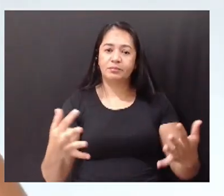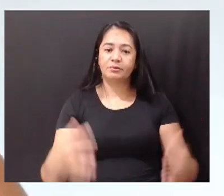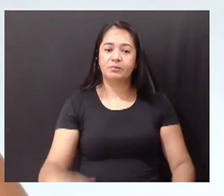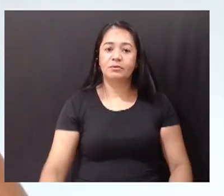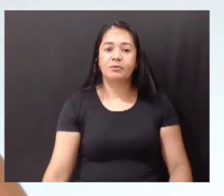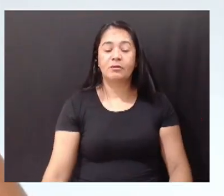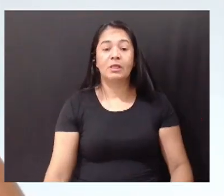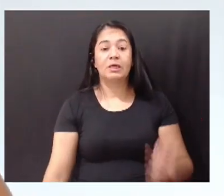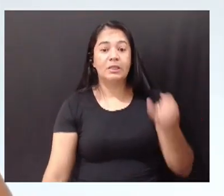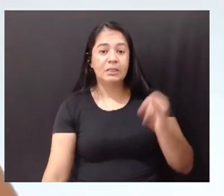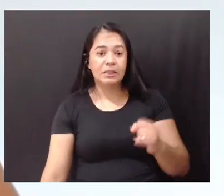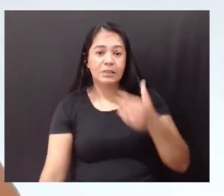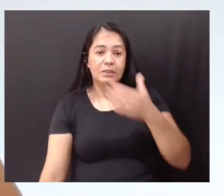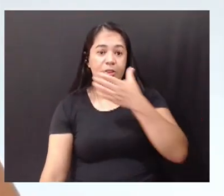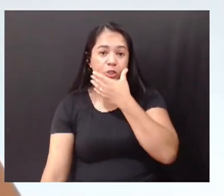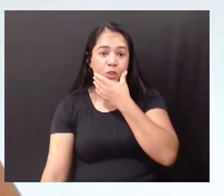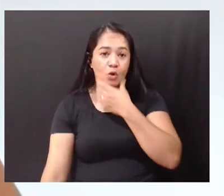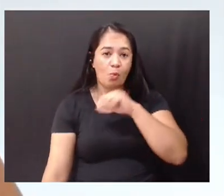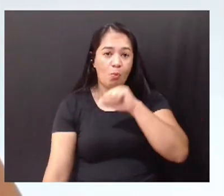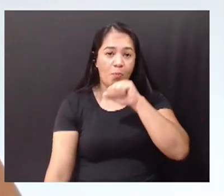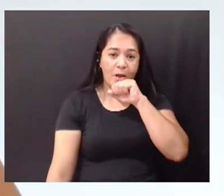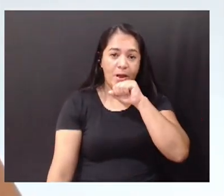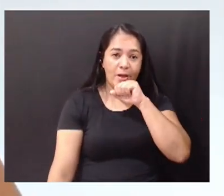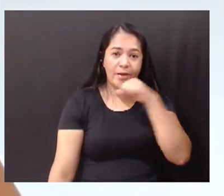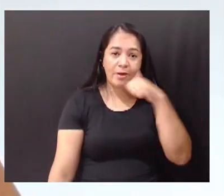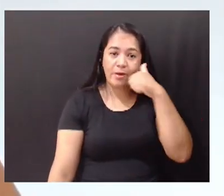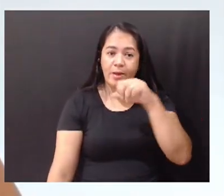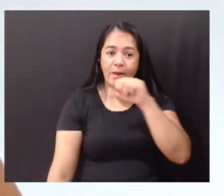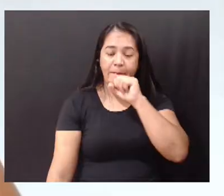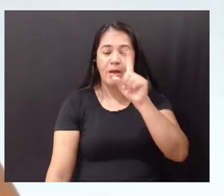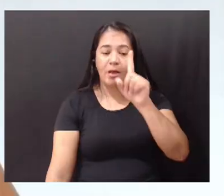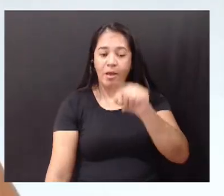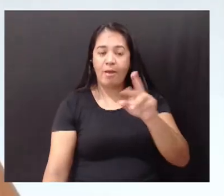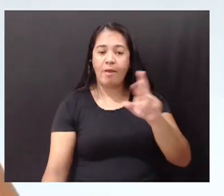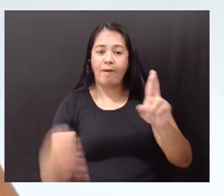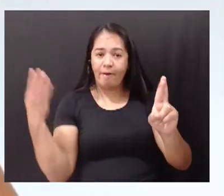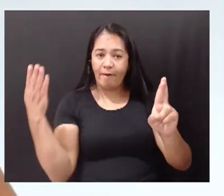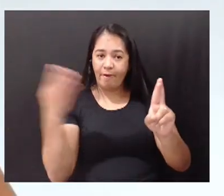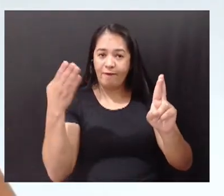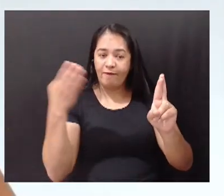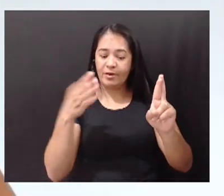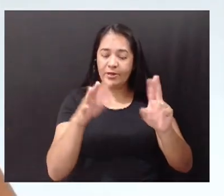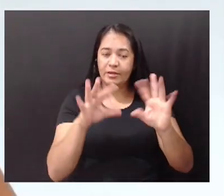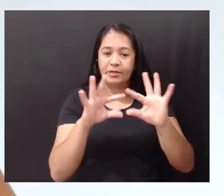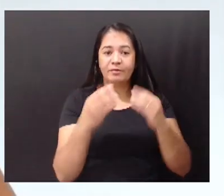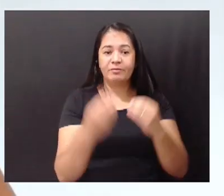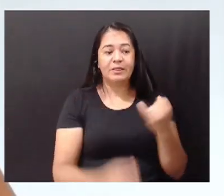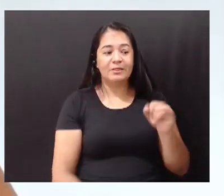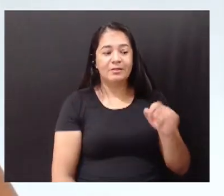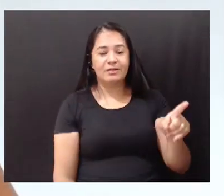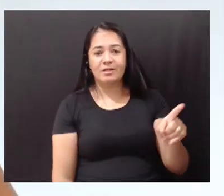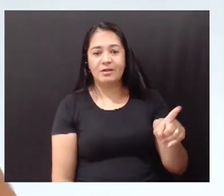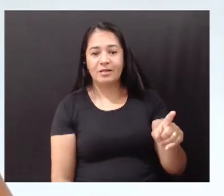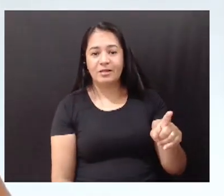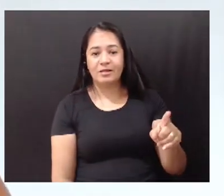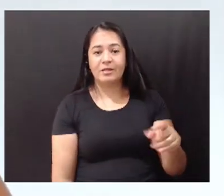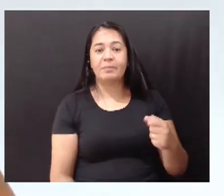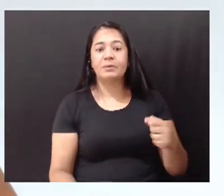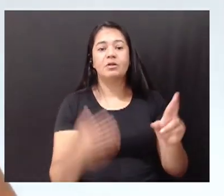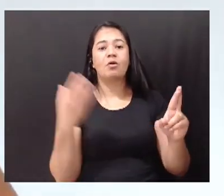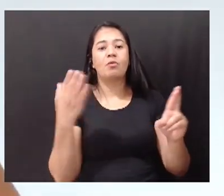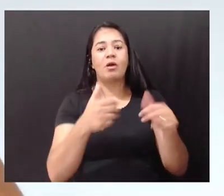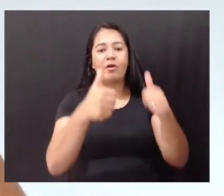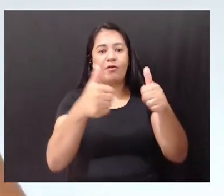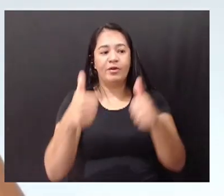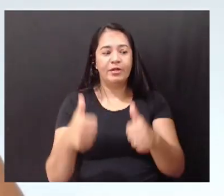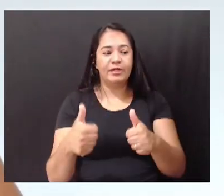mãe são referências para os filhos no seu ambiente familiar, se ele não estabelece essa referência positiva em